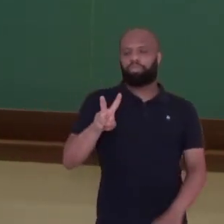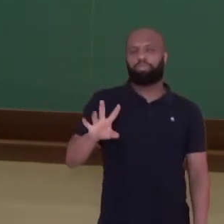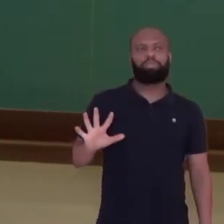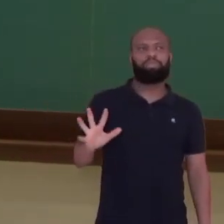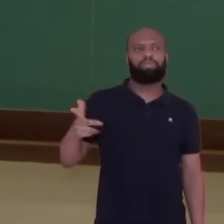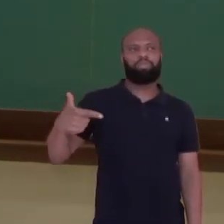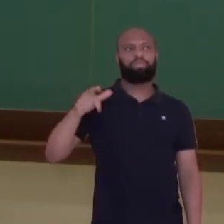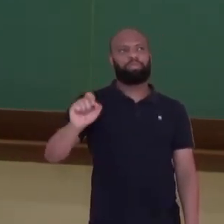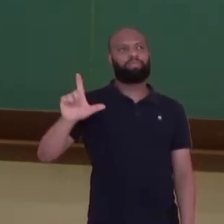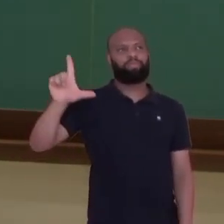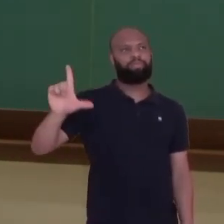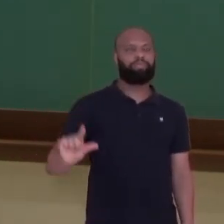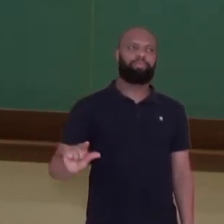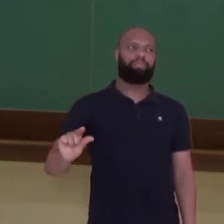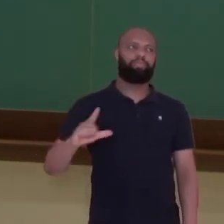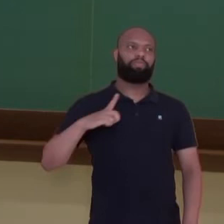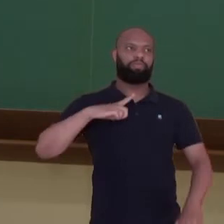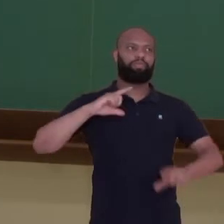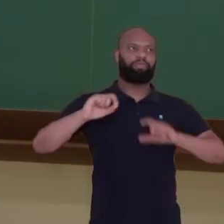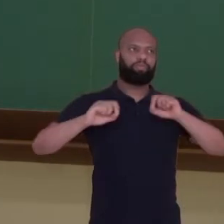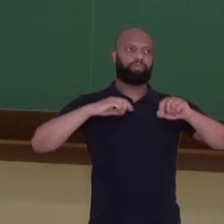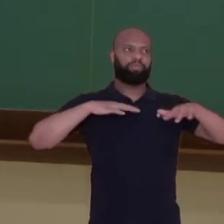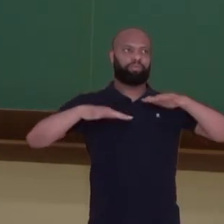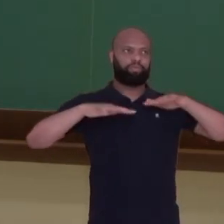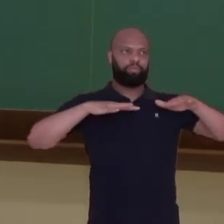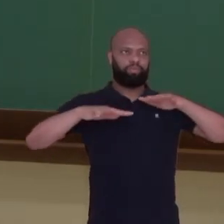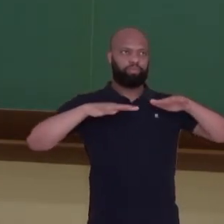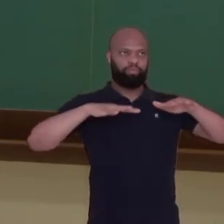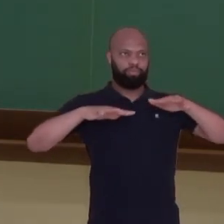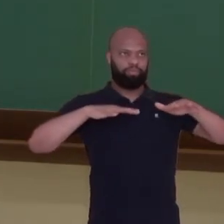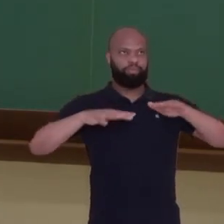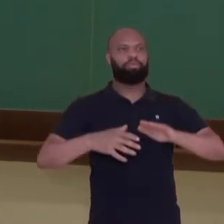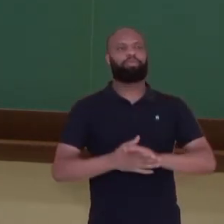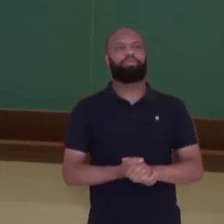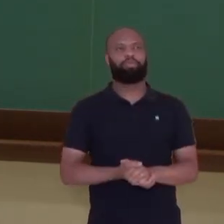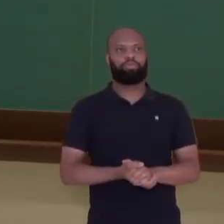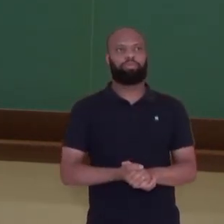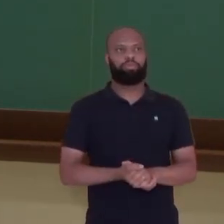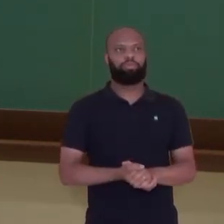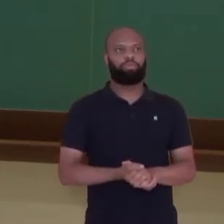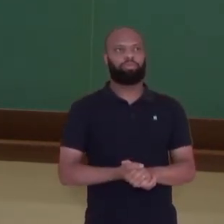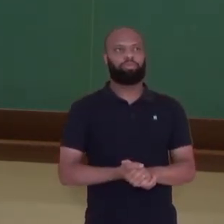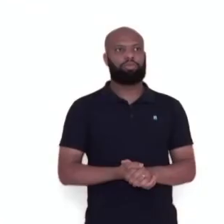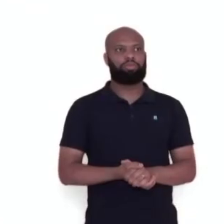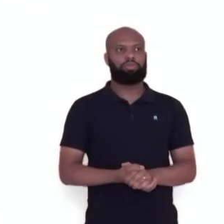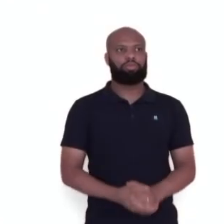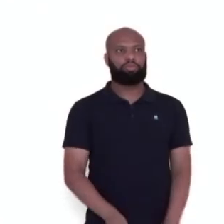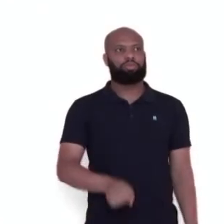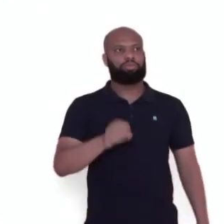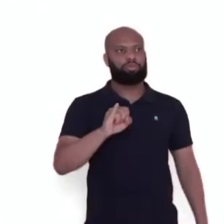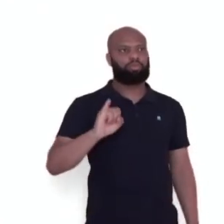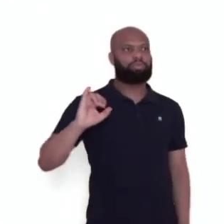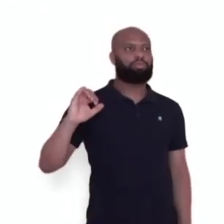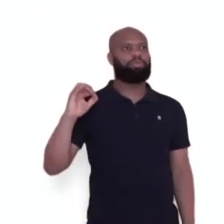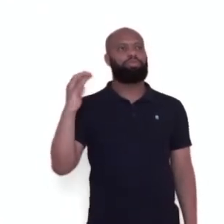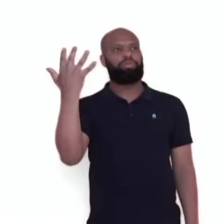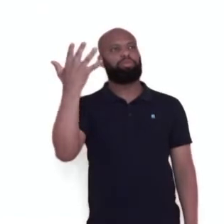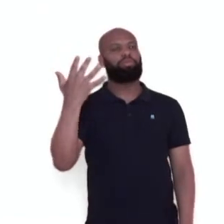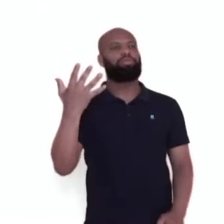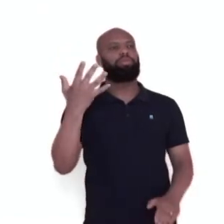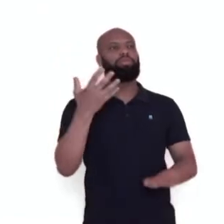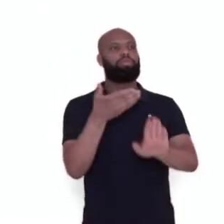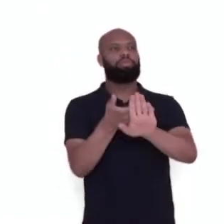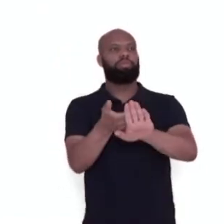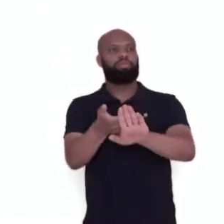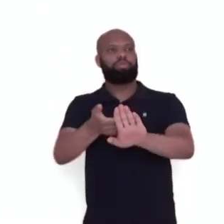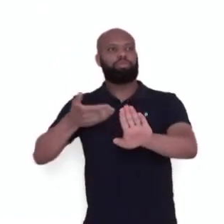velocidade é menor, o movimento é mais devagar. Quando ocorre então o afastamento do